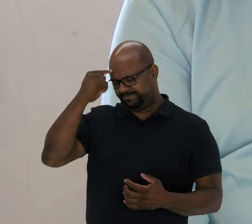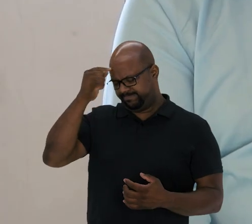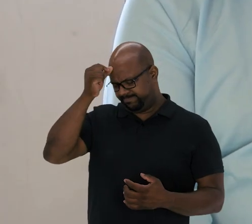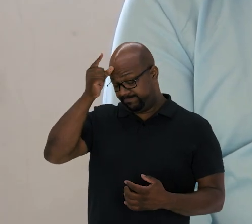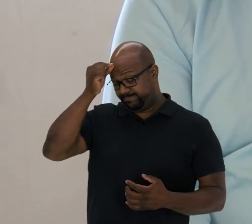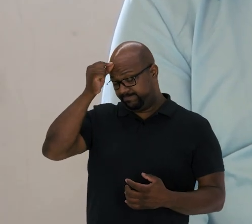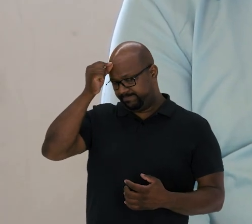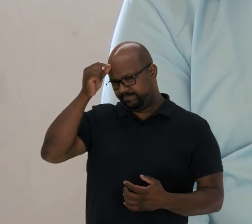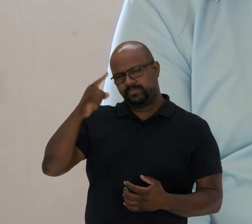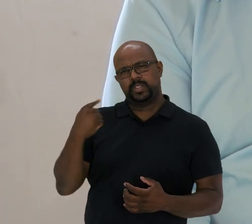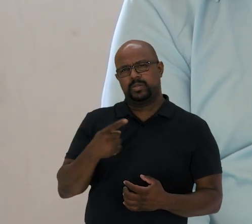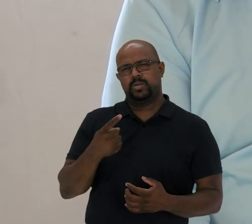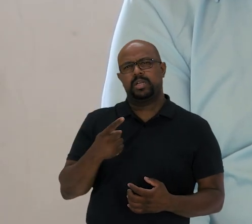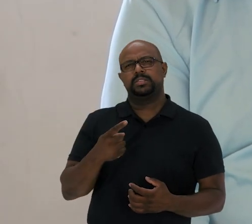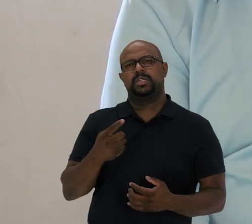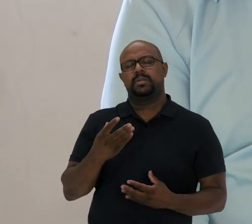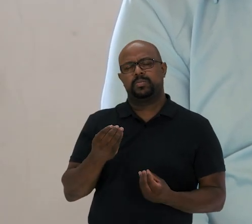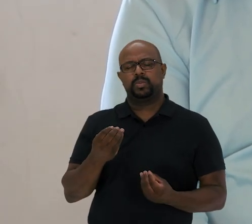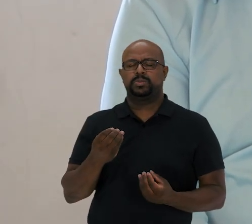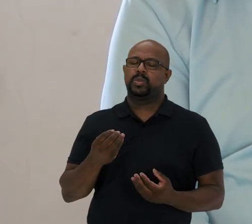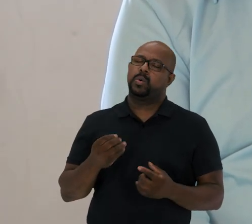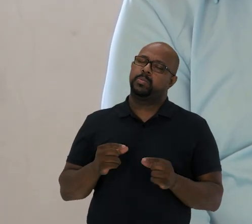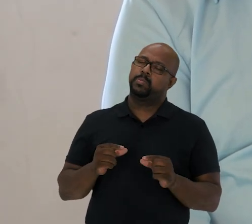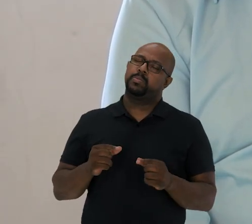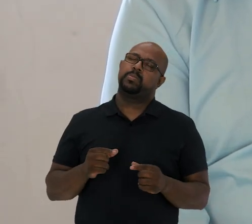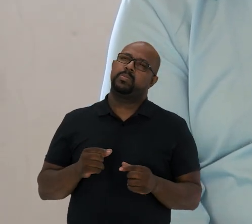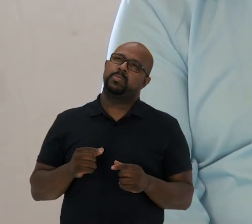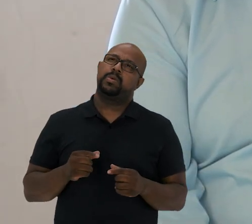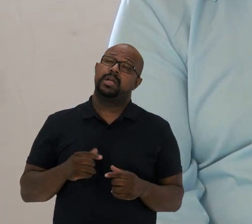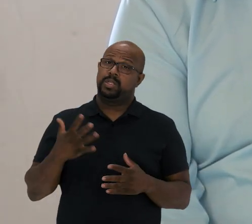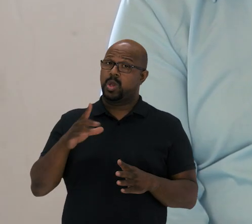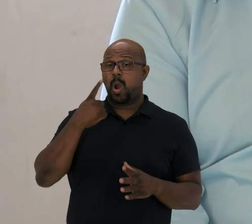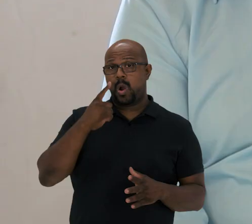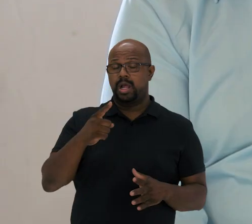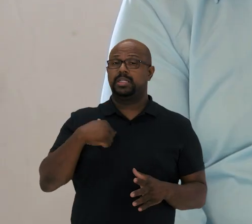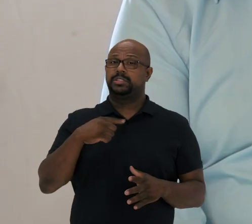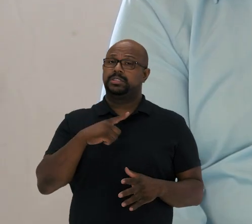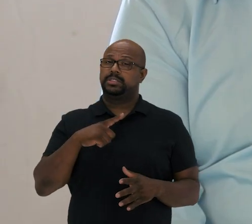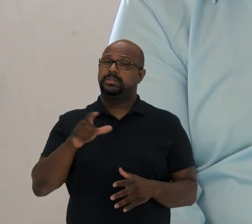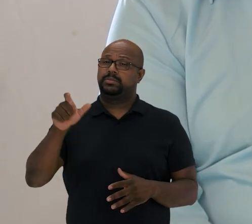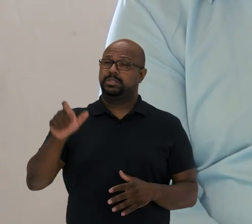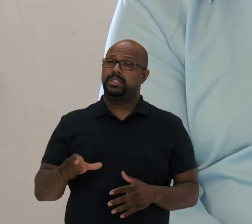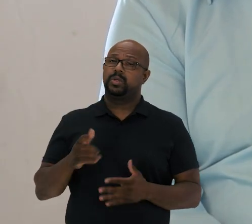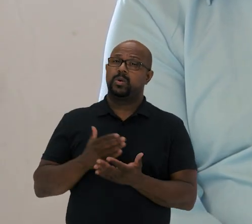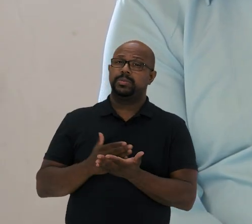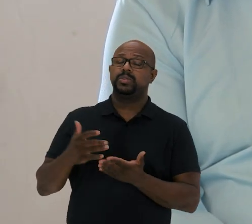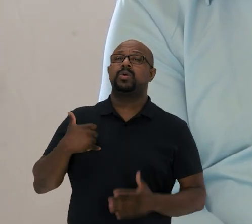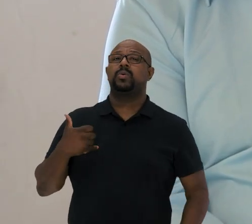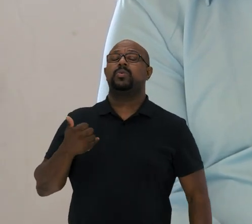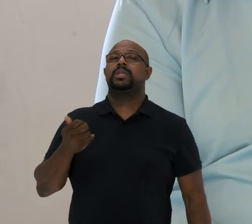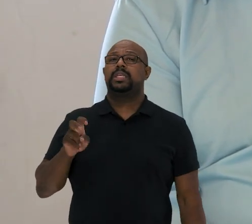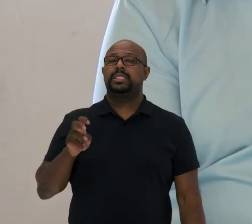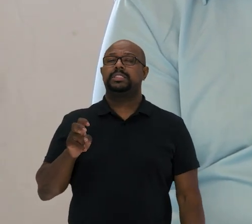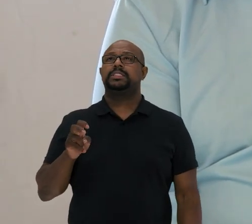que nós éramos muito bobos, num sentido. E olha que me tem um sujeito que começou com